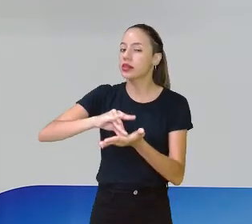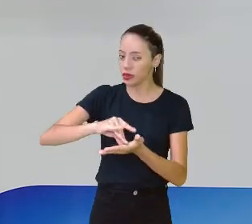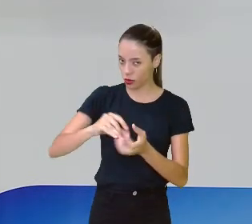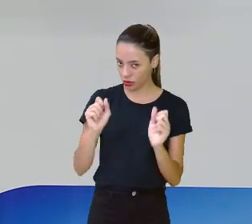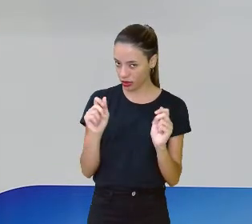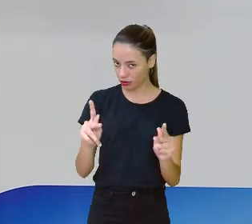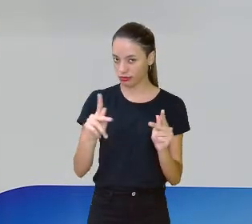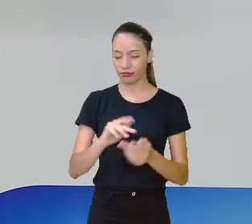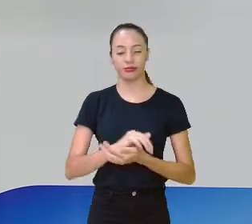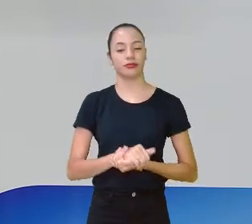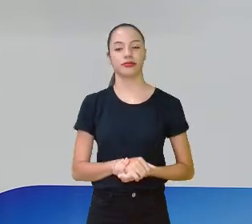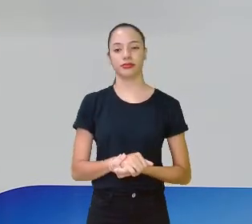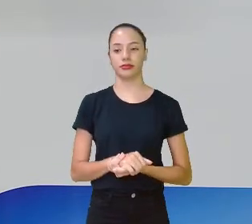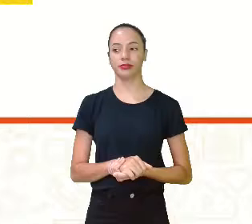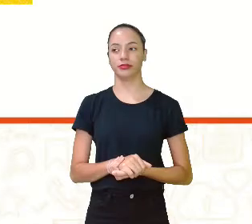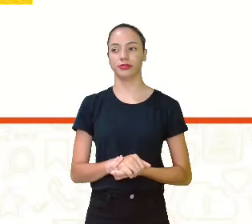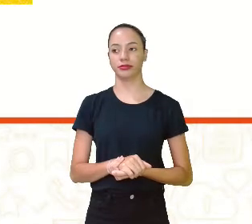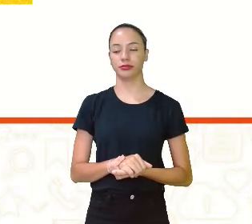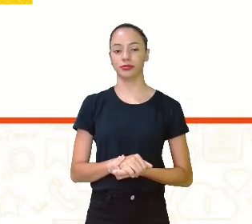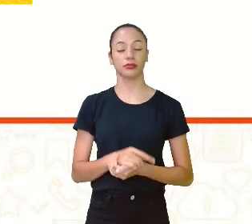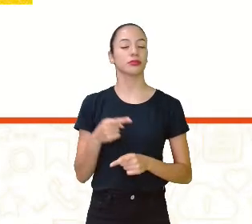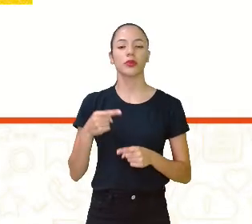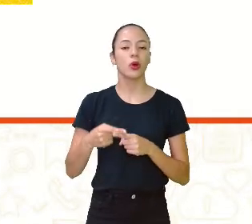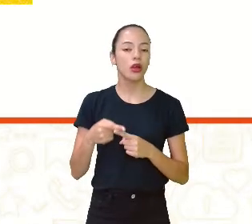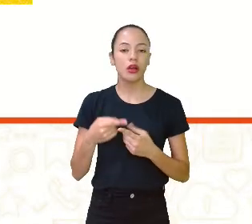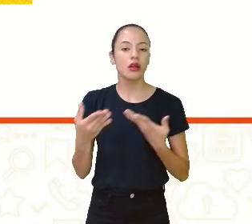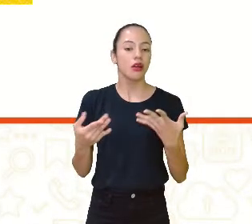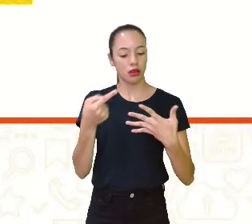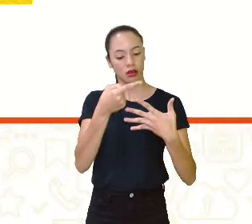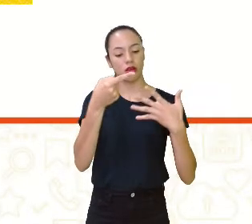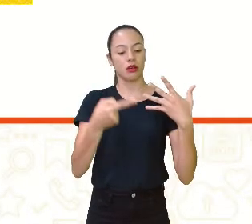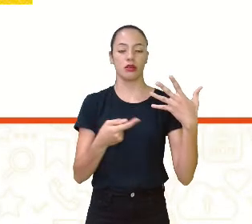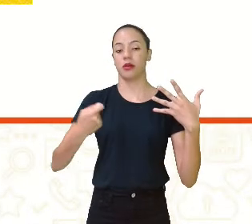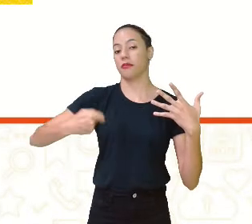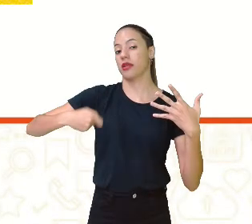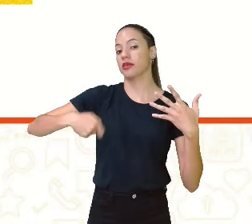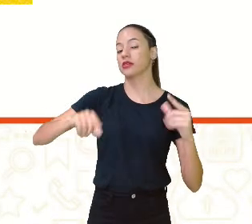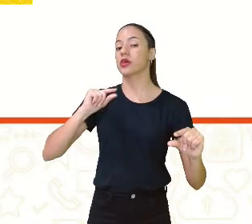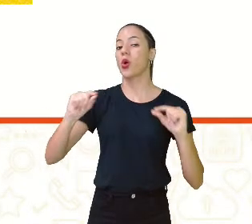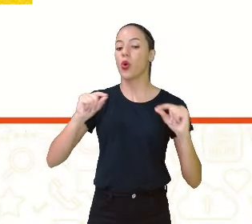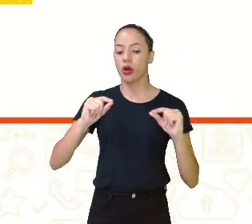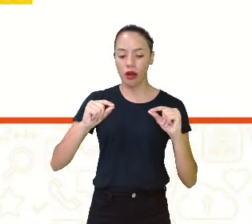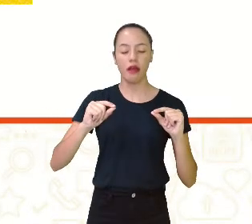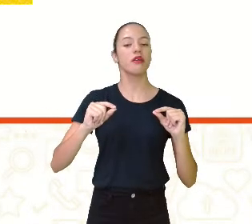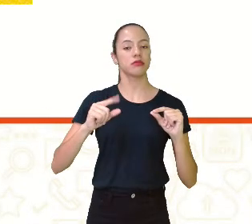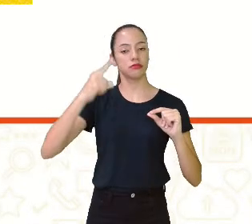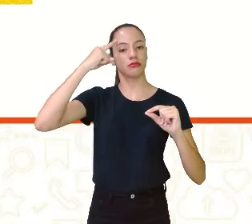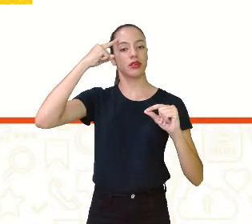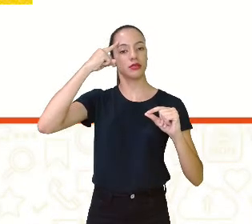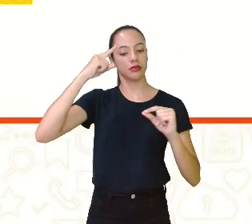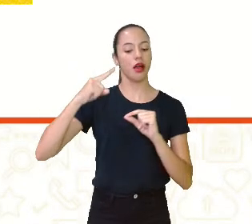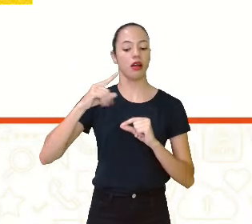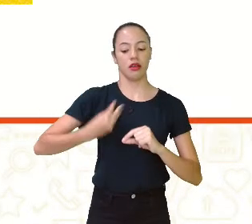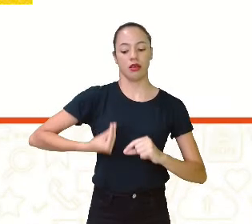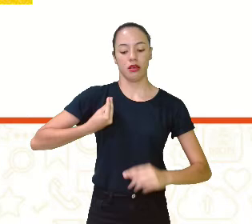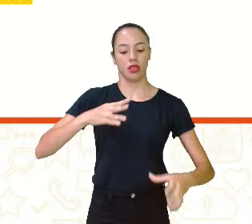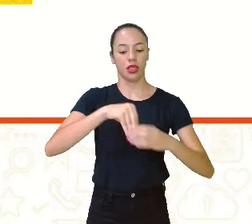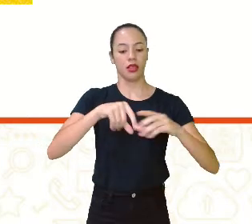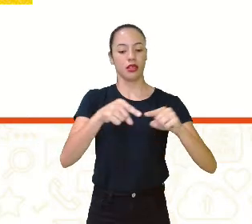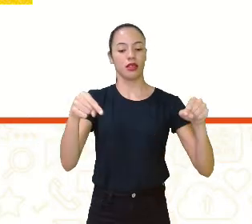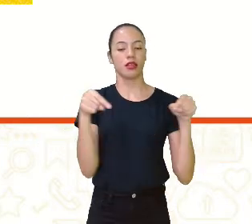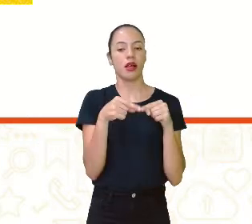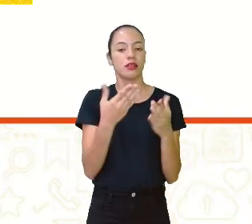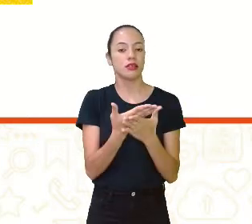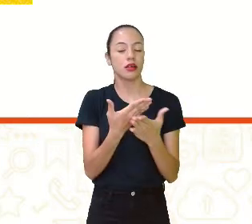tá? Porque tudo isso precisamos considerar na sala de aula. Então, quando falamos do